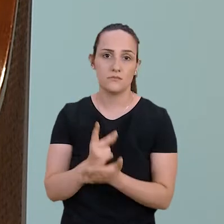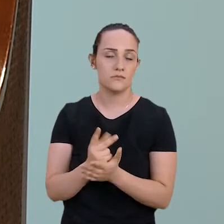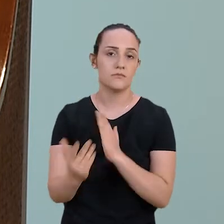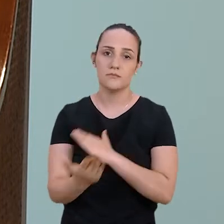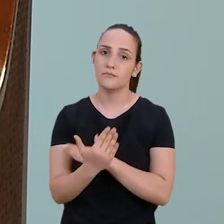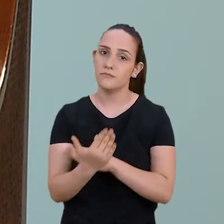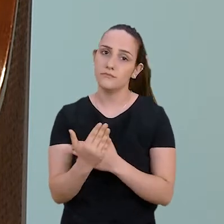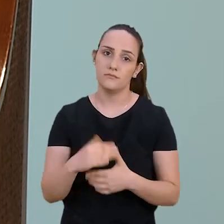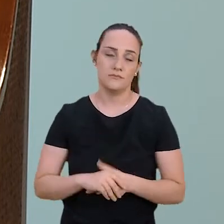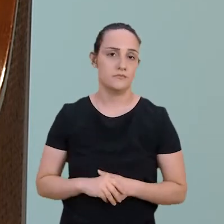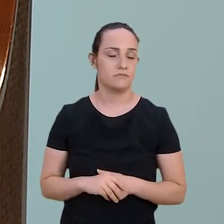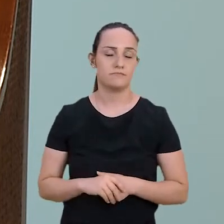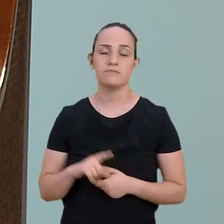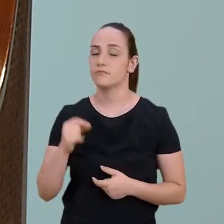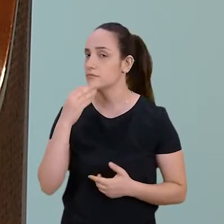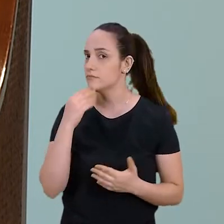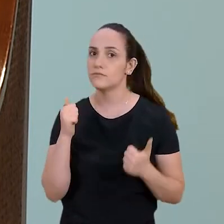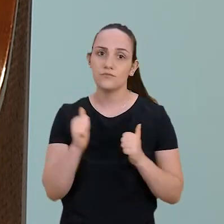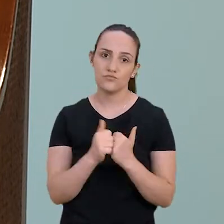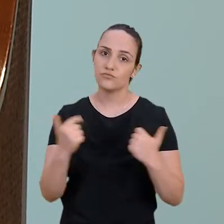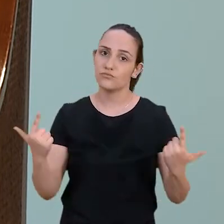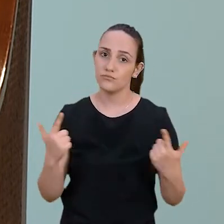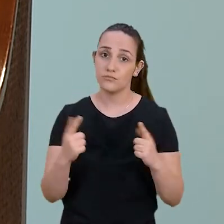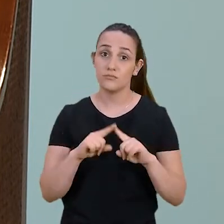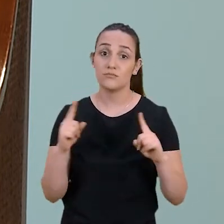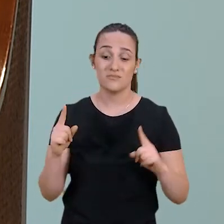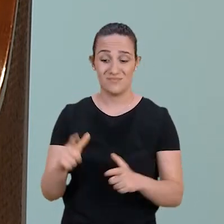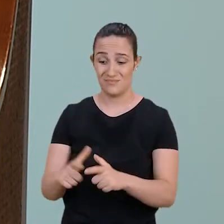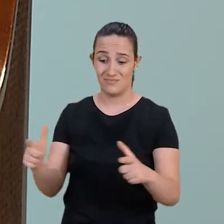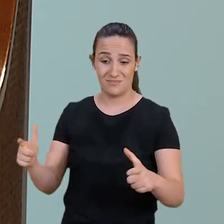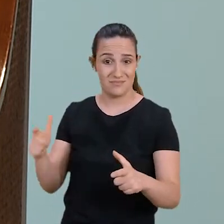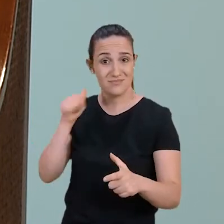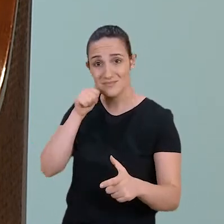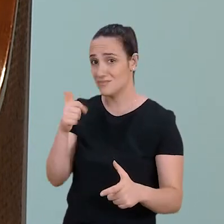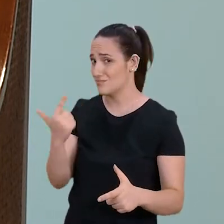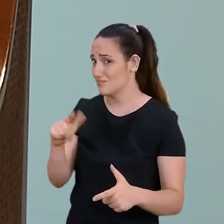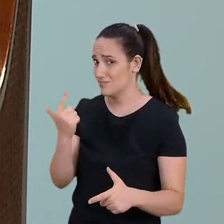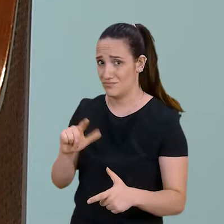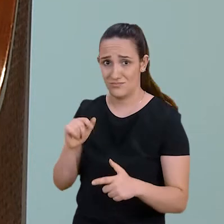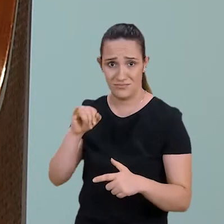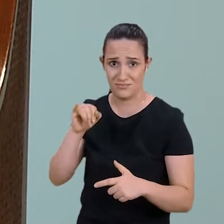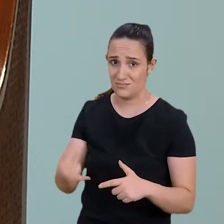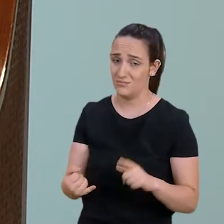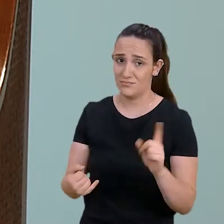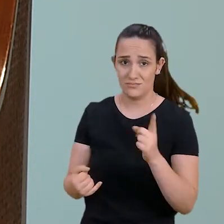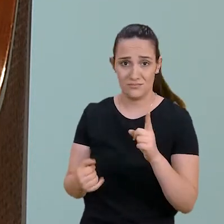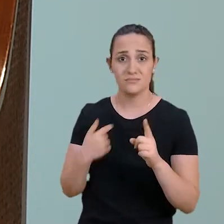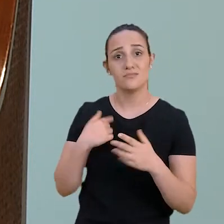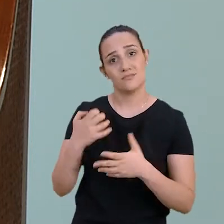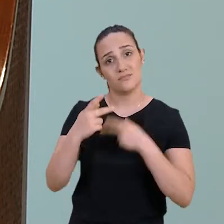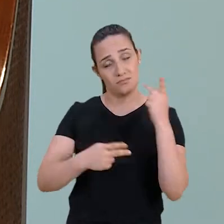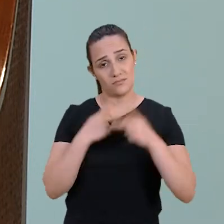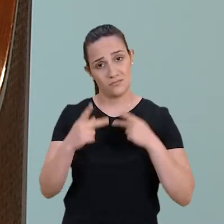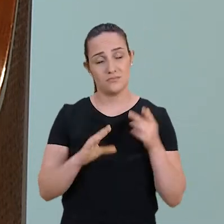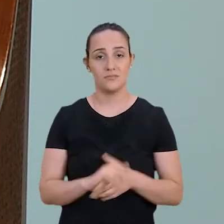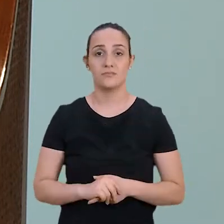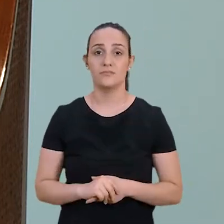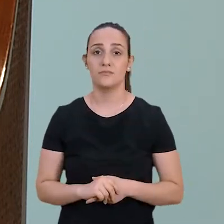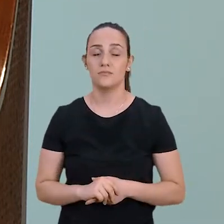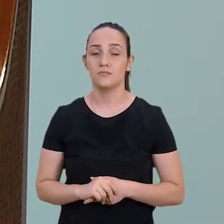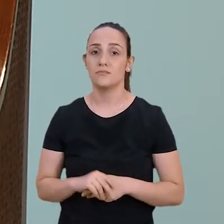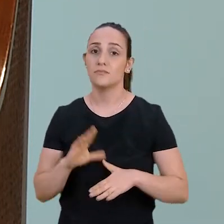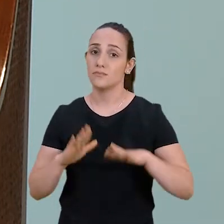né? E a gente conseguiu vencer essa caminhada, mas a maioria não tem. Quero relatar aqui também que